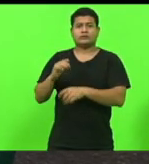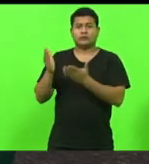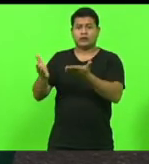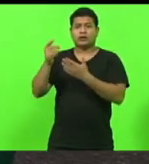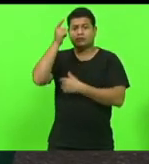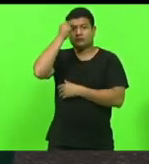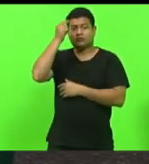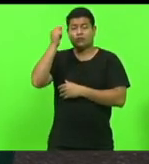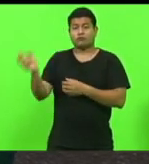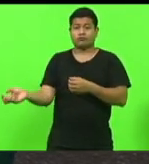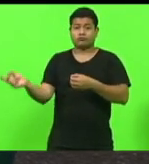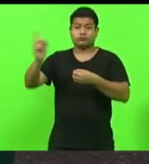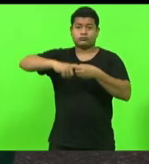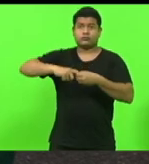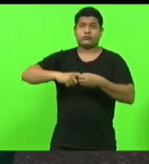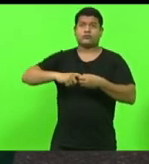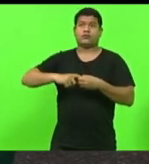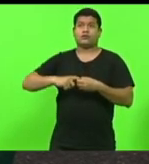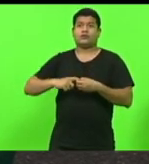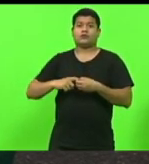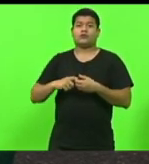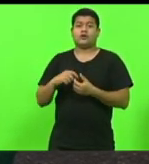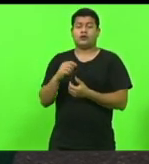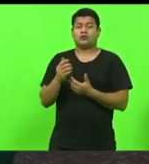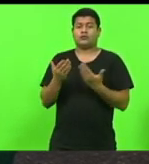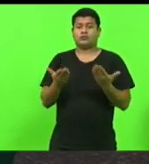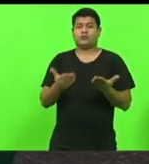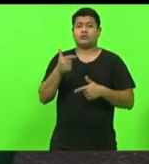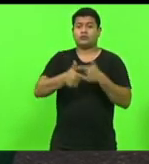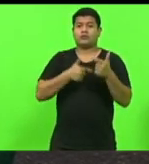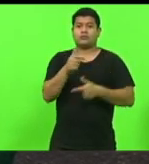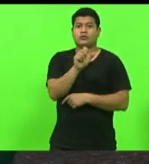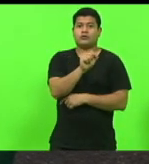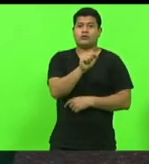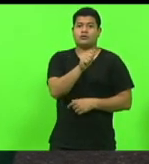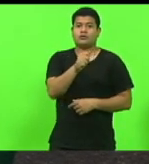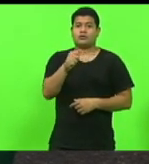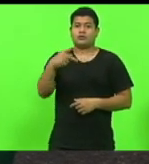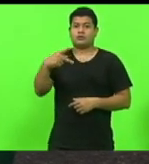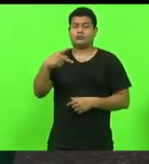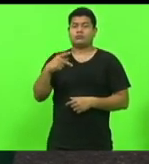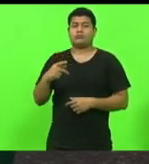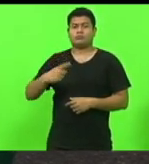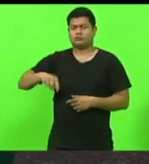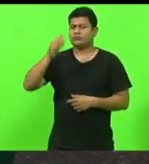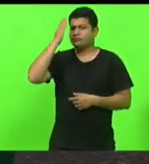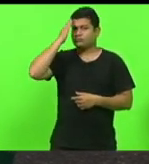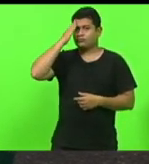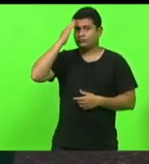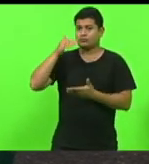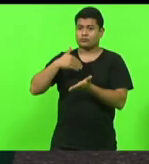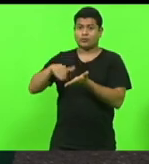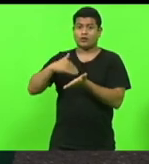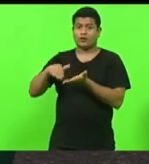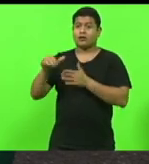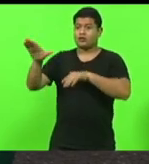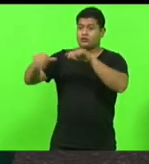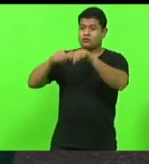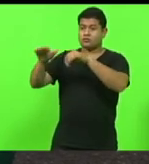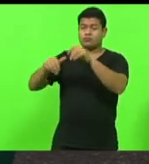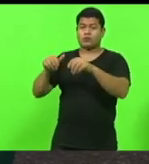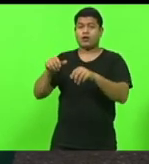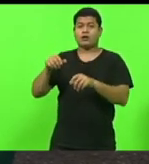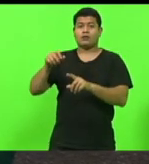de retornar aos quadros da SAP. Nós sabemos que a Secretaria irá chamar nos próximos